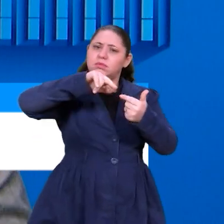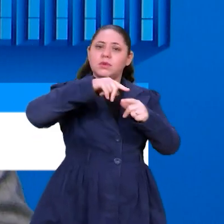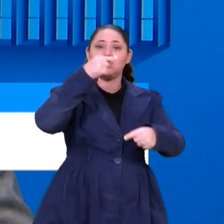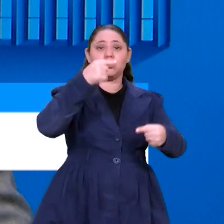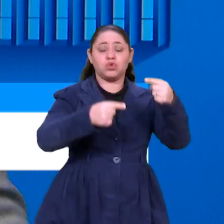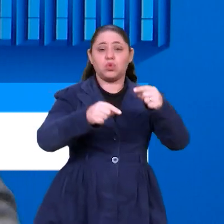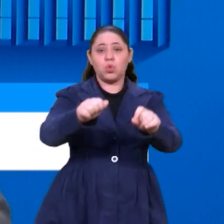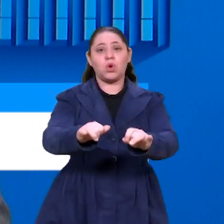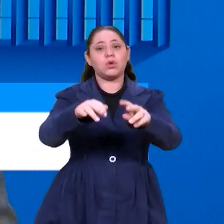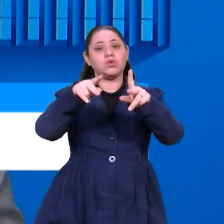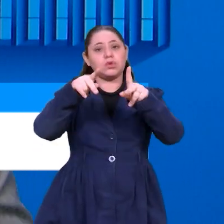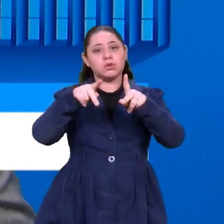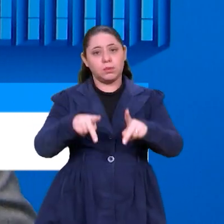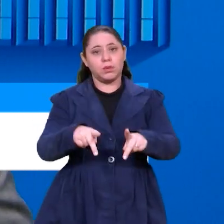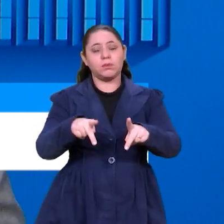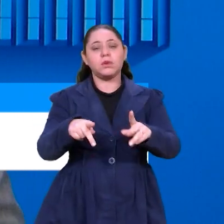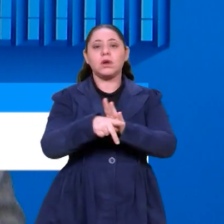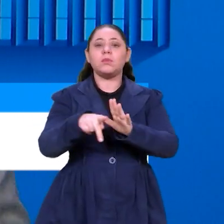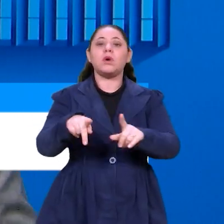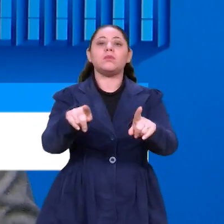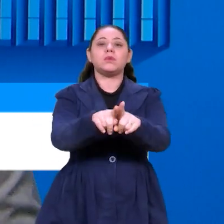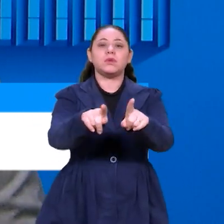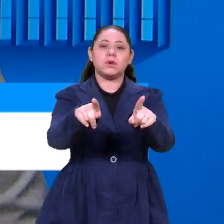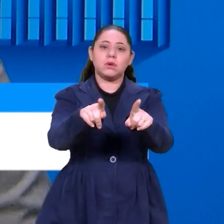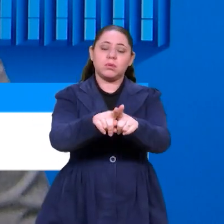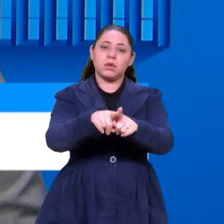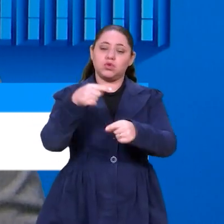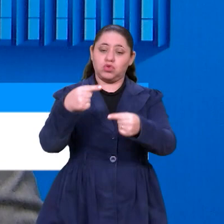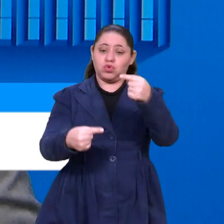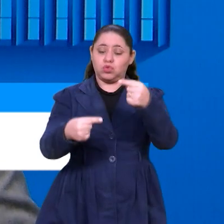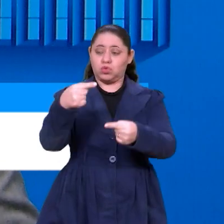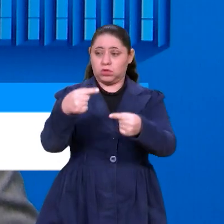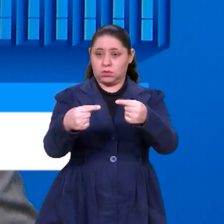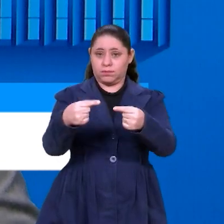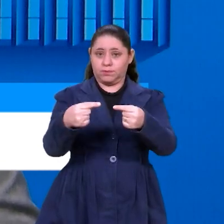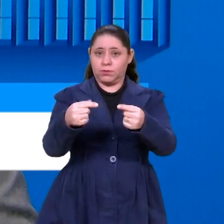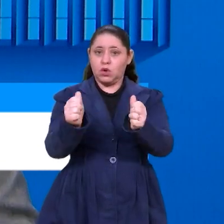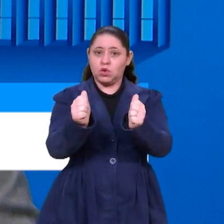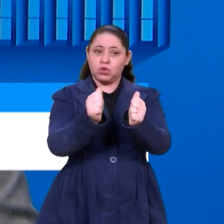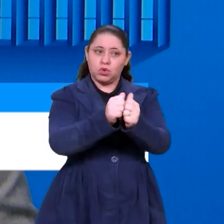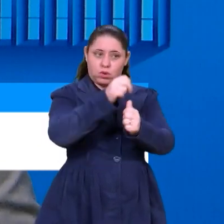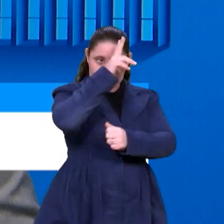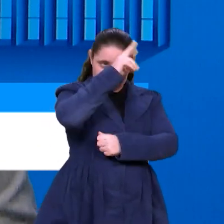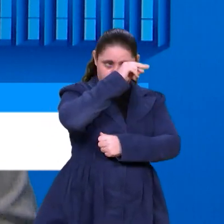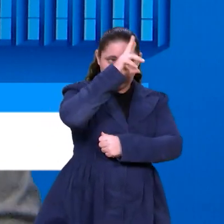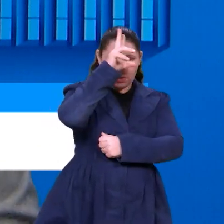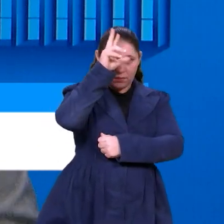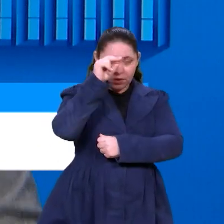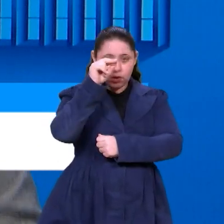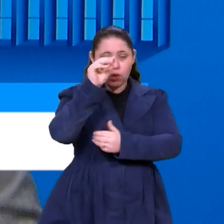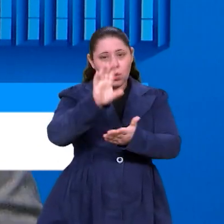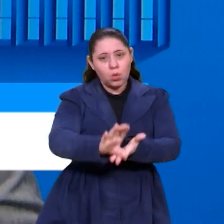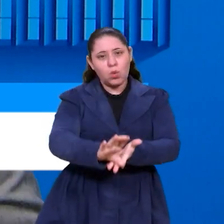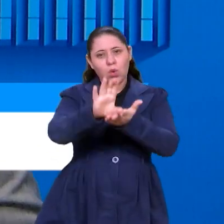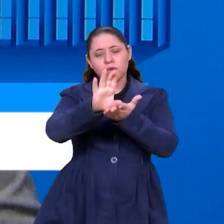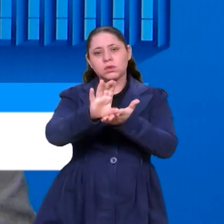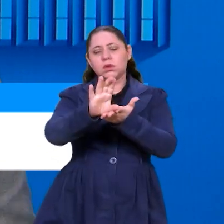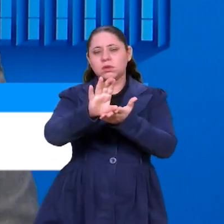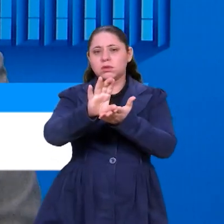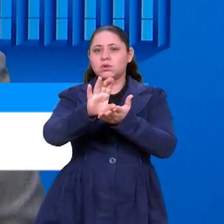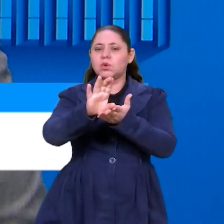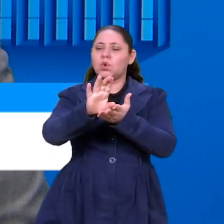violências, através de debates, audiências públicas, né, através de discussões, junto com as prefeituras,